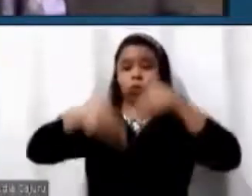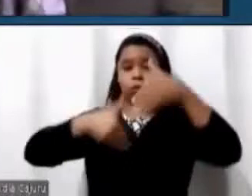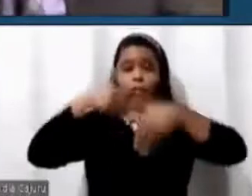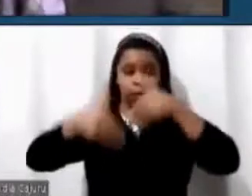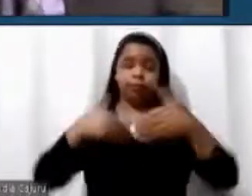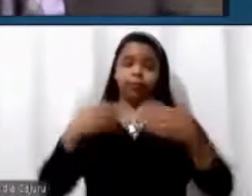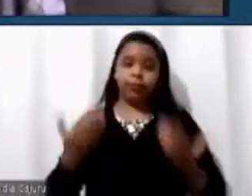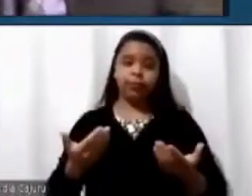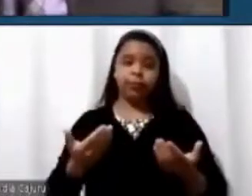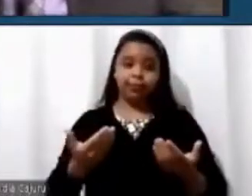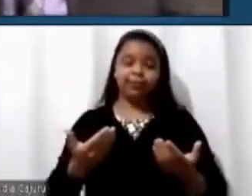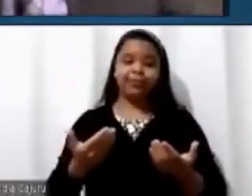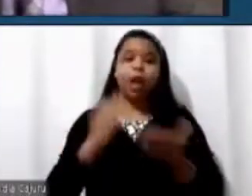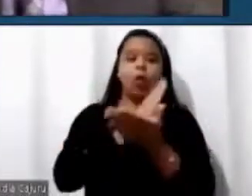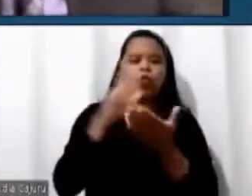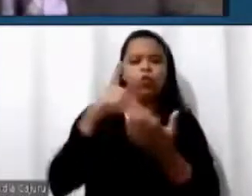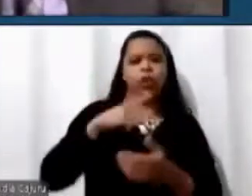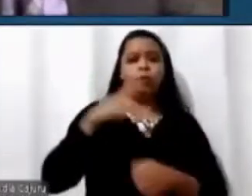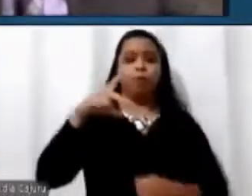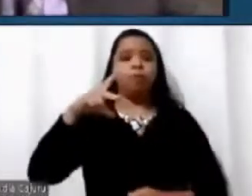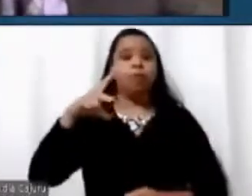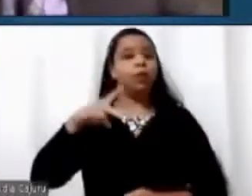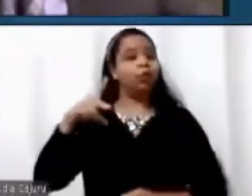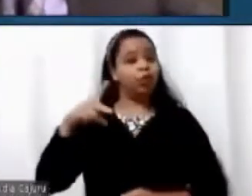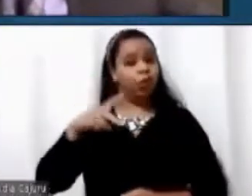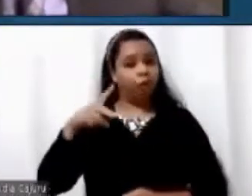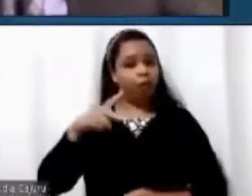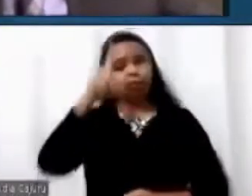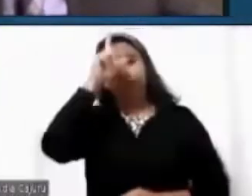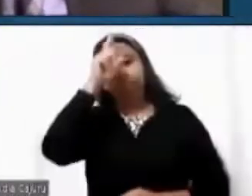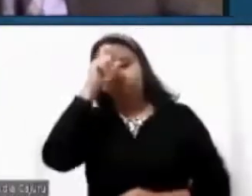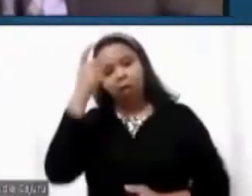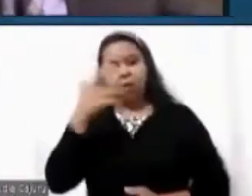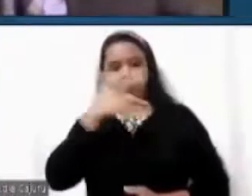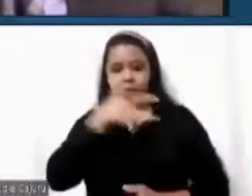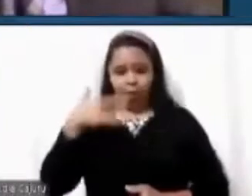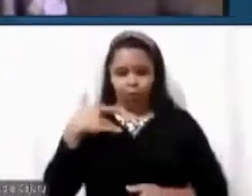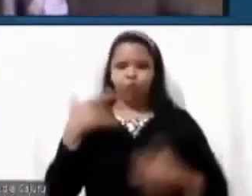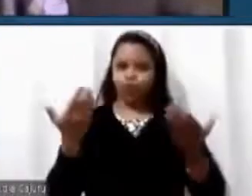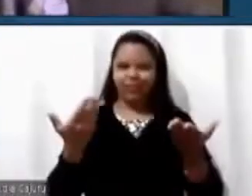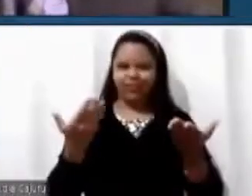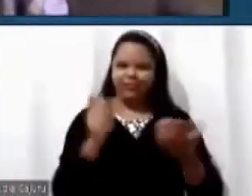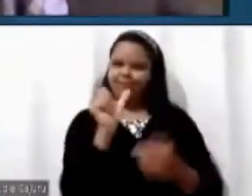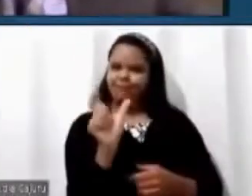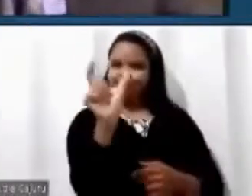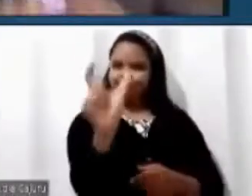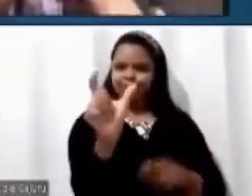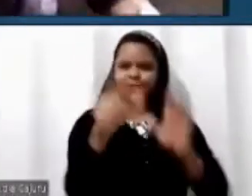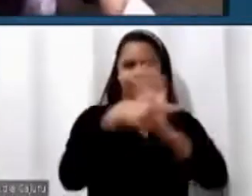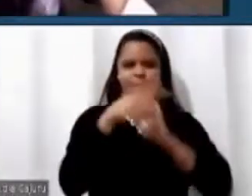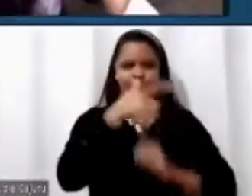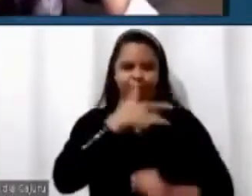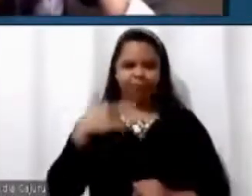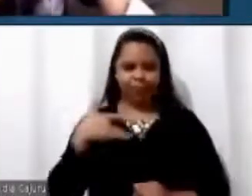do cidadão, saúde das pessoas. Então, as pessoas têm direito de receber informação. E o Código de Ética é muito